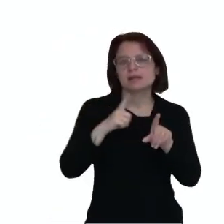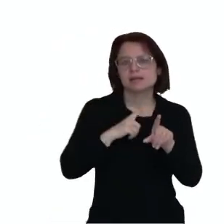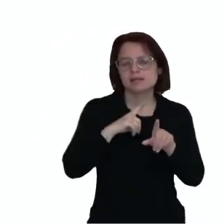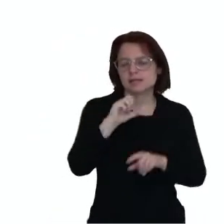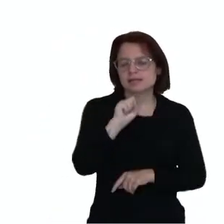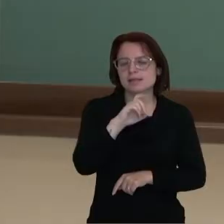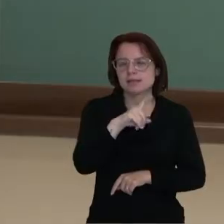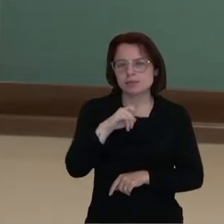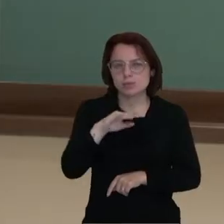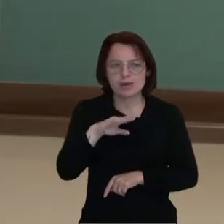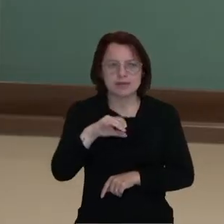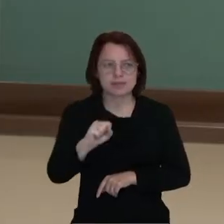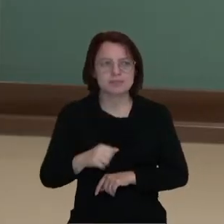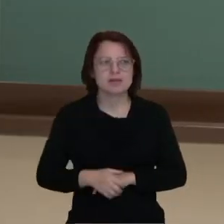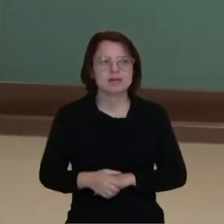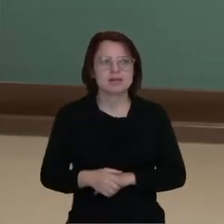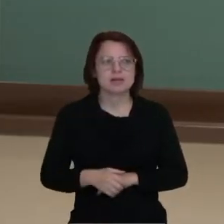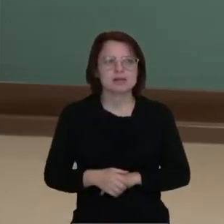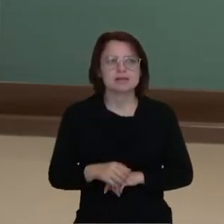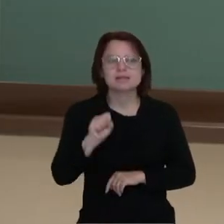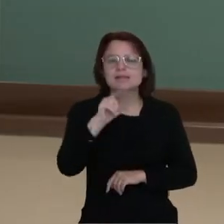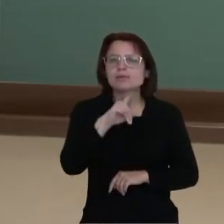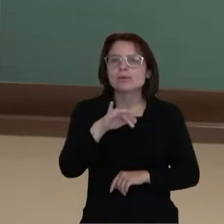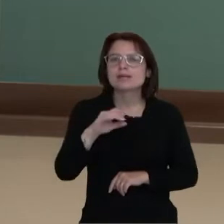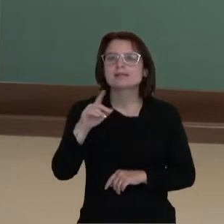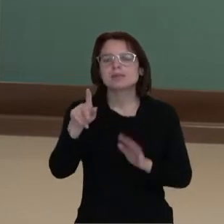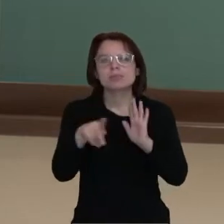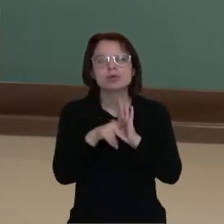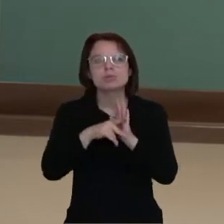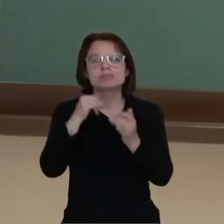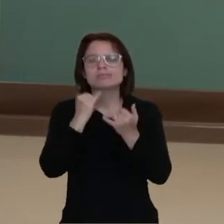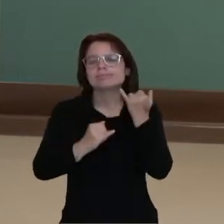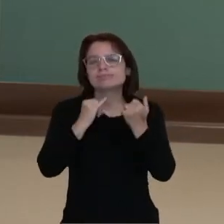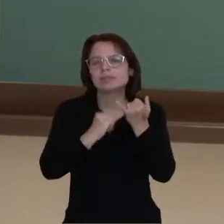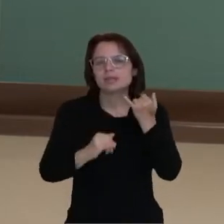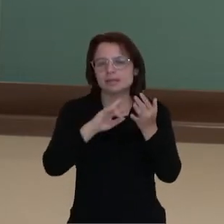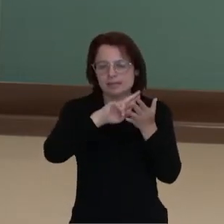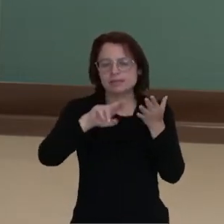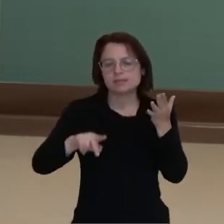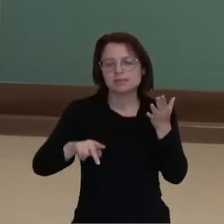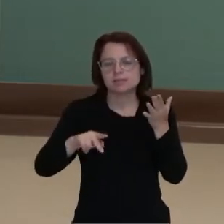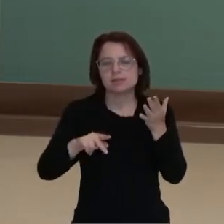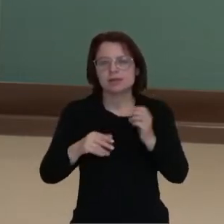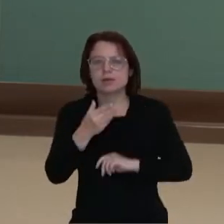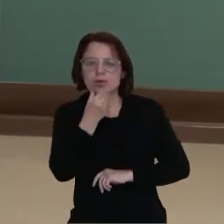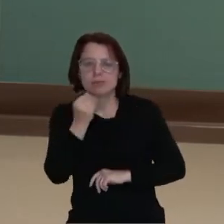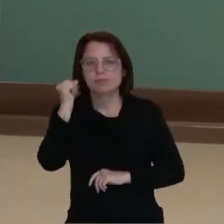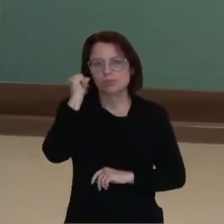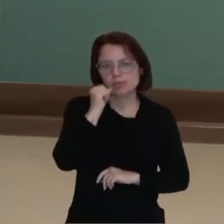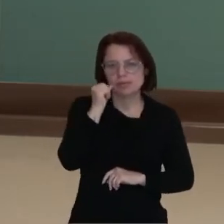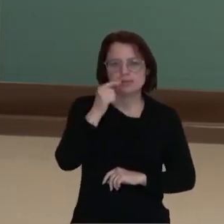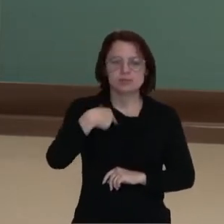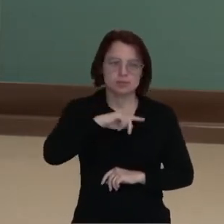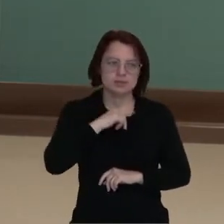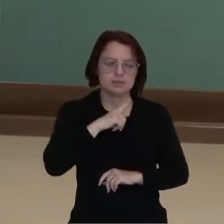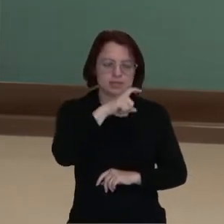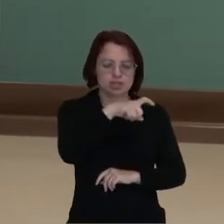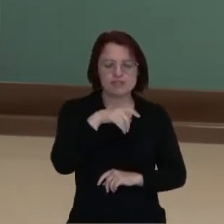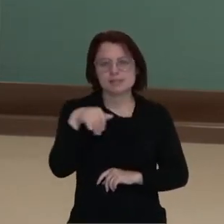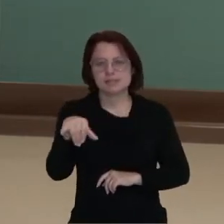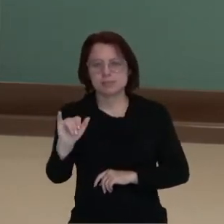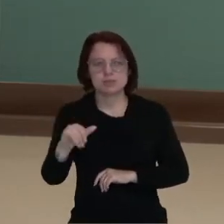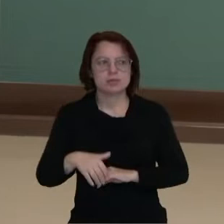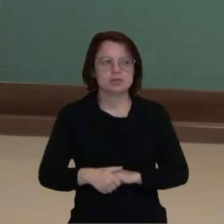sexual? É aquele que vai dar as características sexuais. Então, nós, seres humanos, temos o X e o Y. A